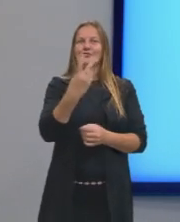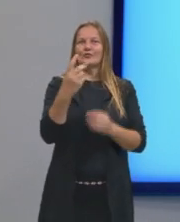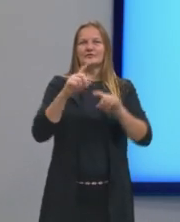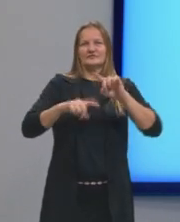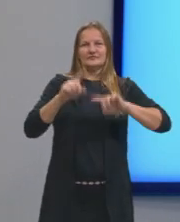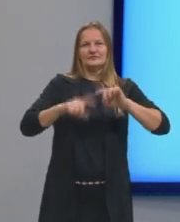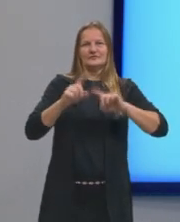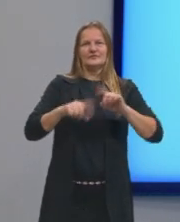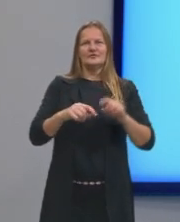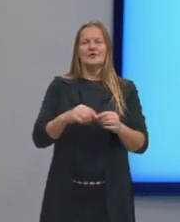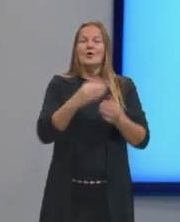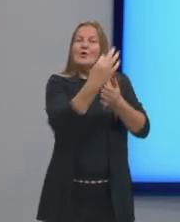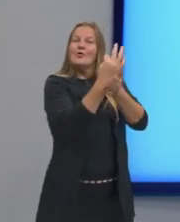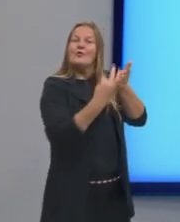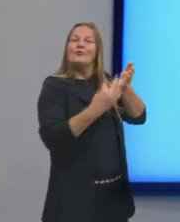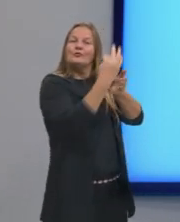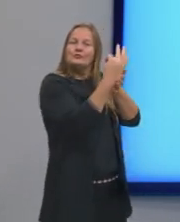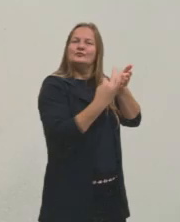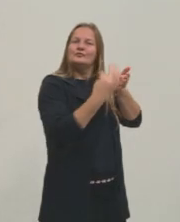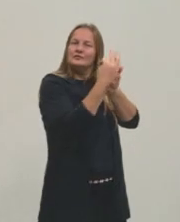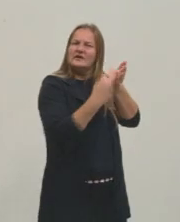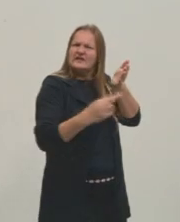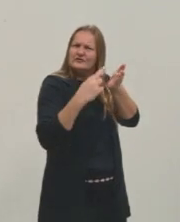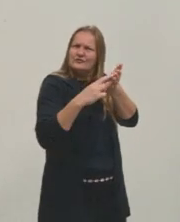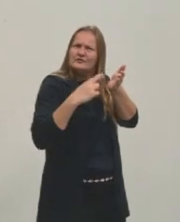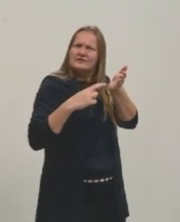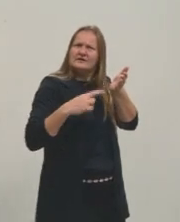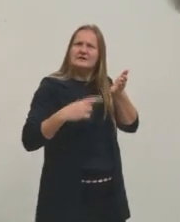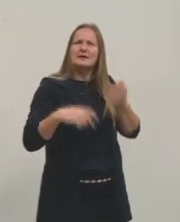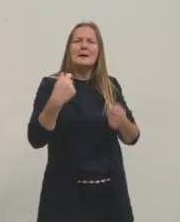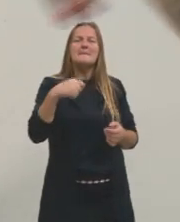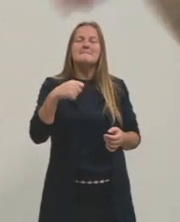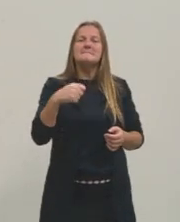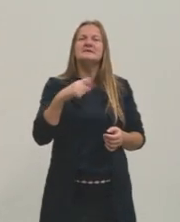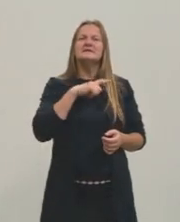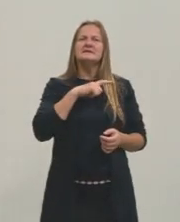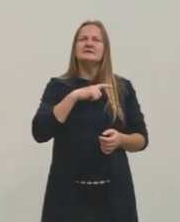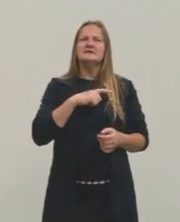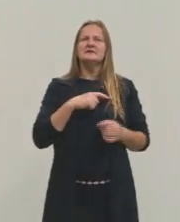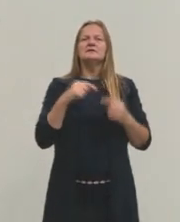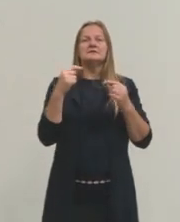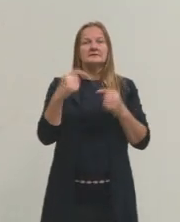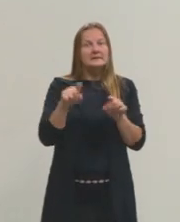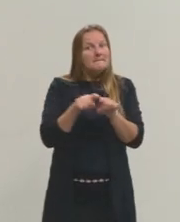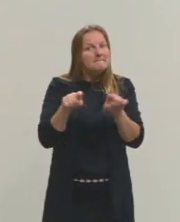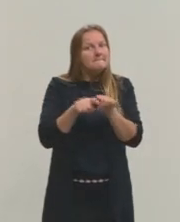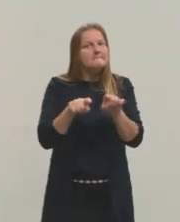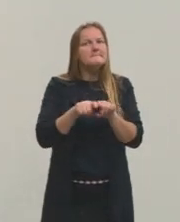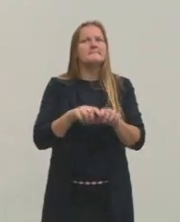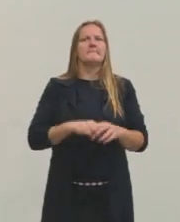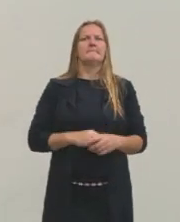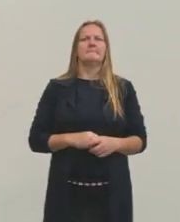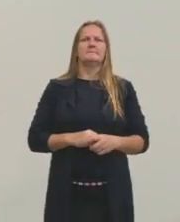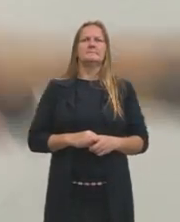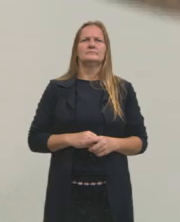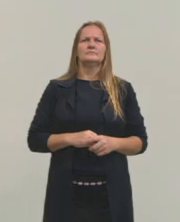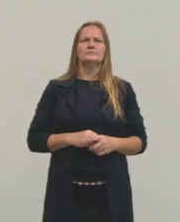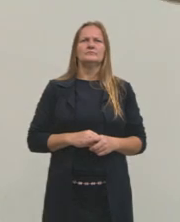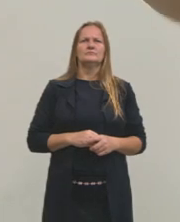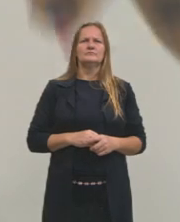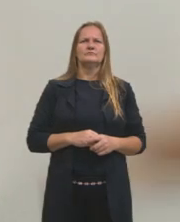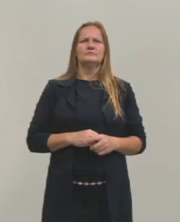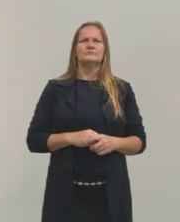dois elementos para que o texto de redação seja um texto de redação ele precisa desse elemento aqui também então